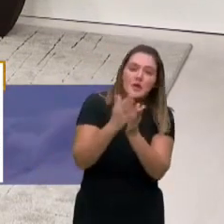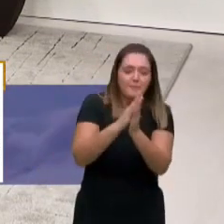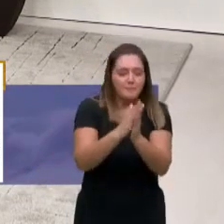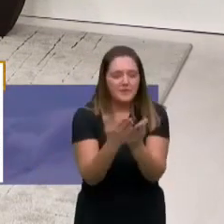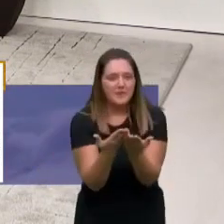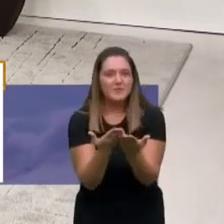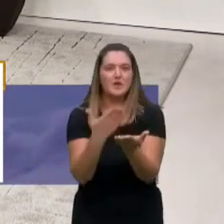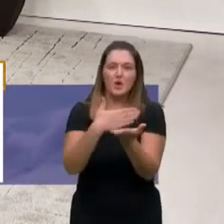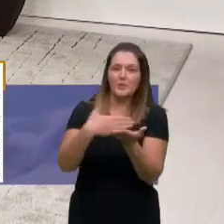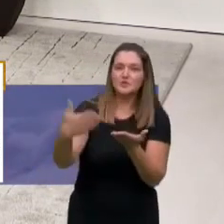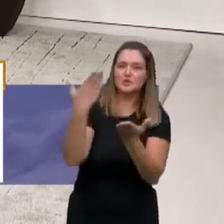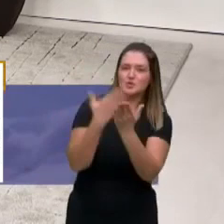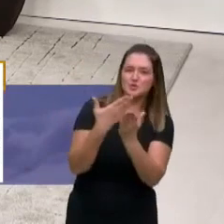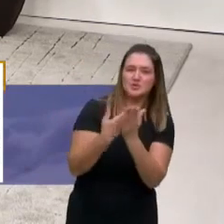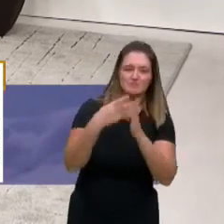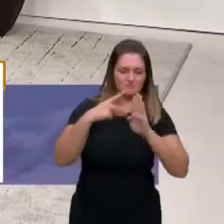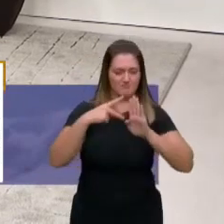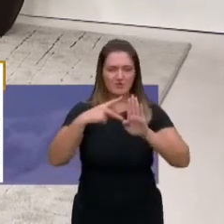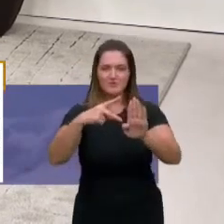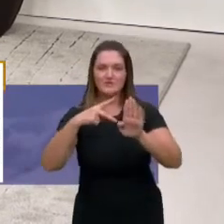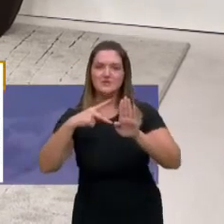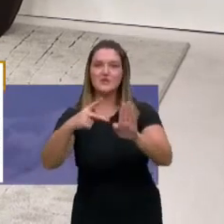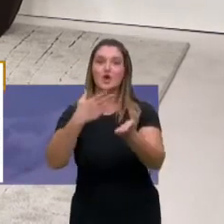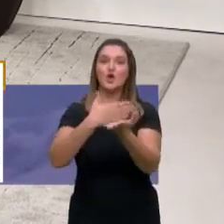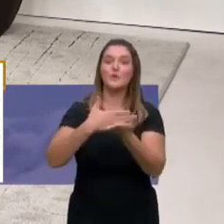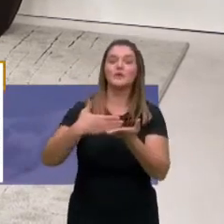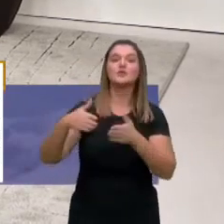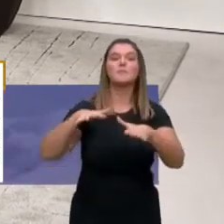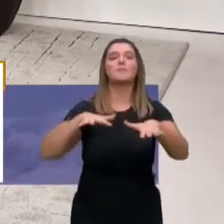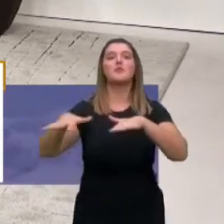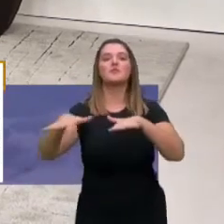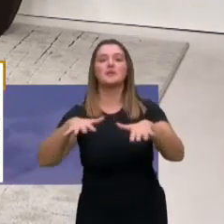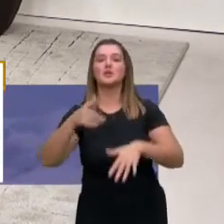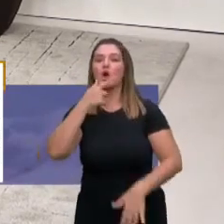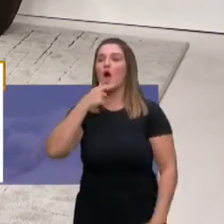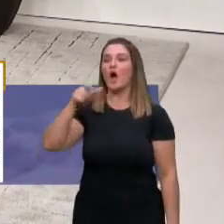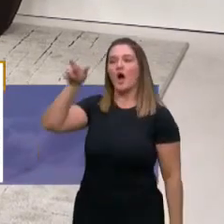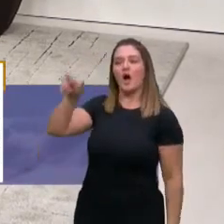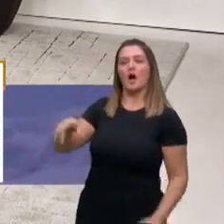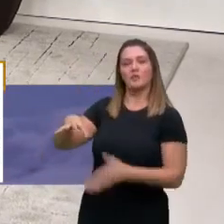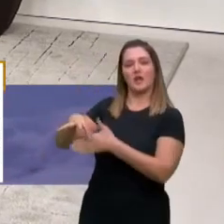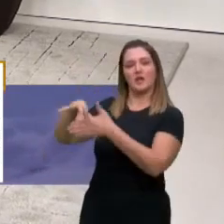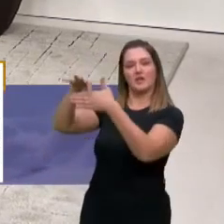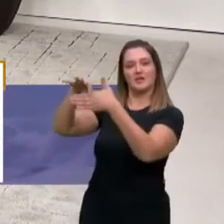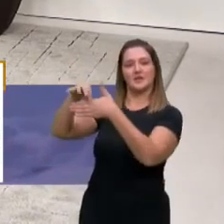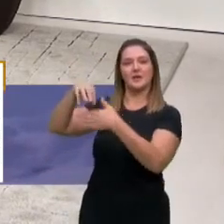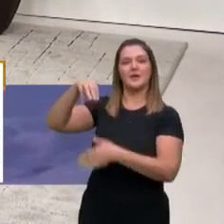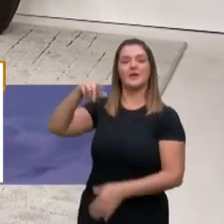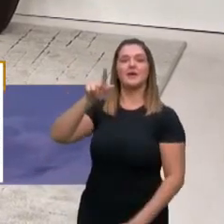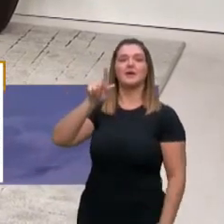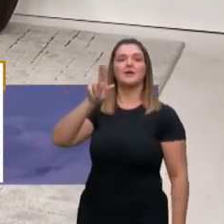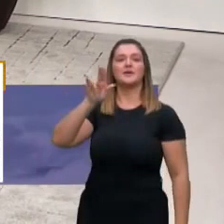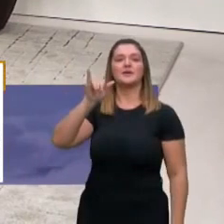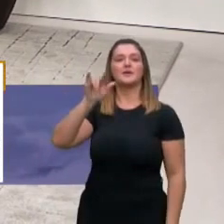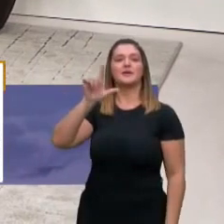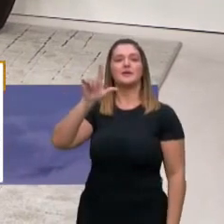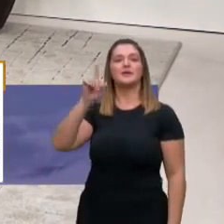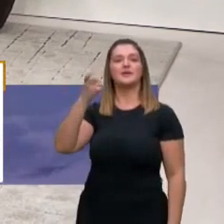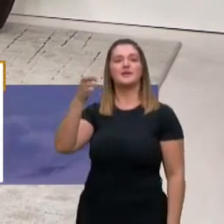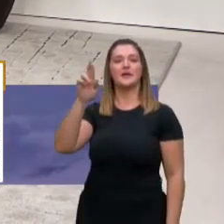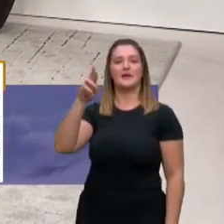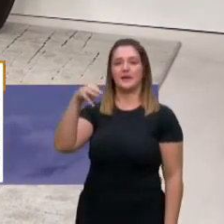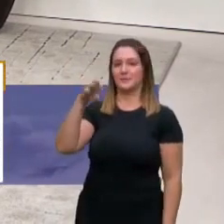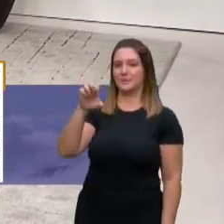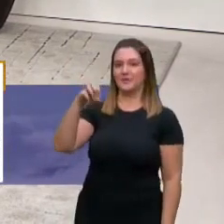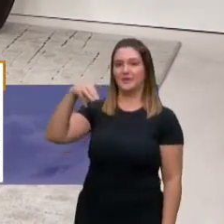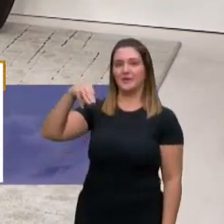as profecias. E surgiu um movimento liderado por Guilherme Miller. E eles estudavam, então, sobre